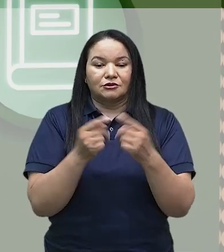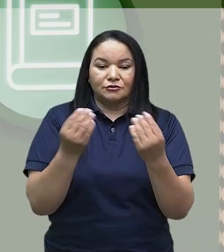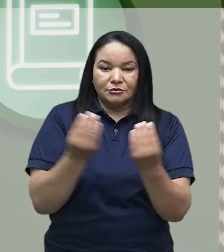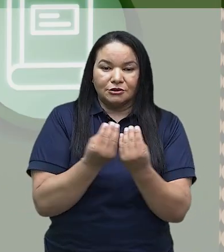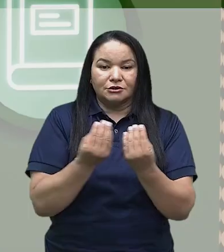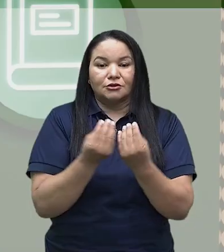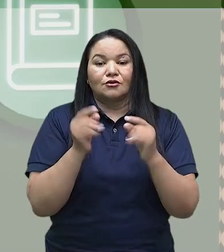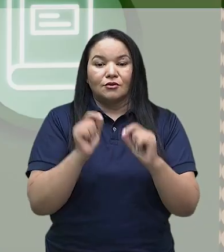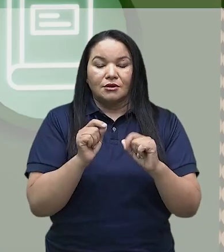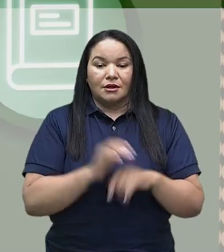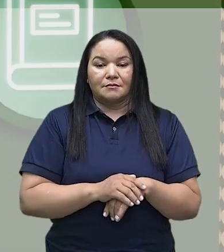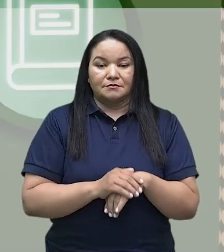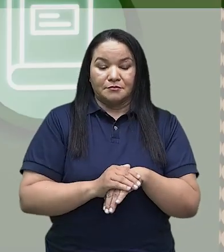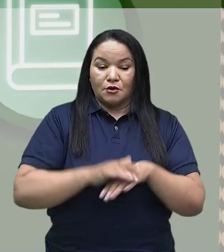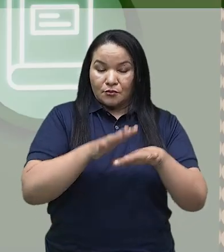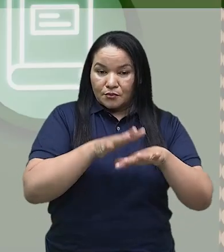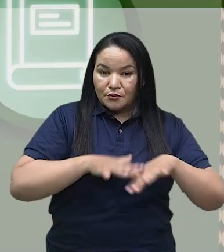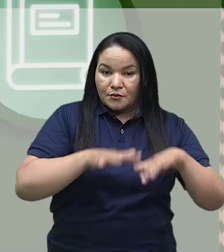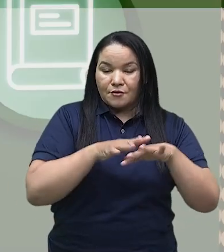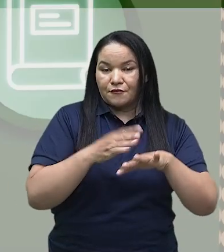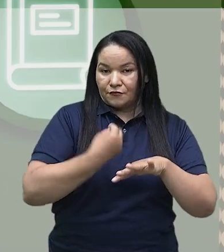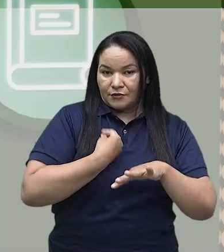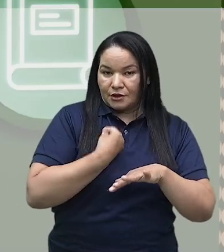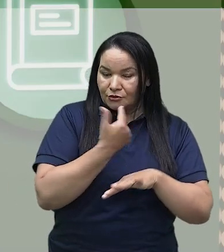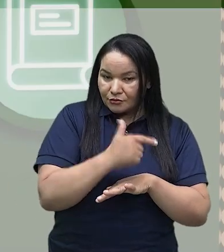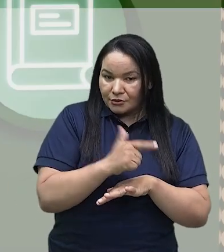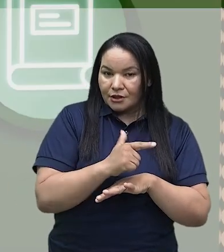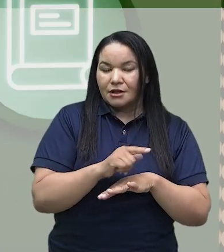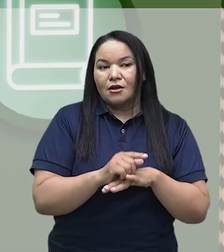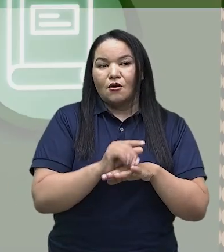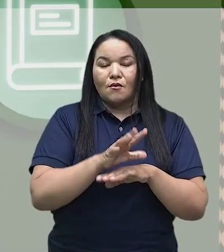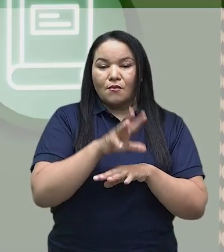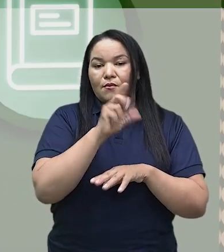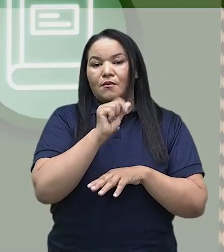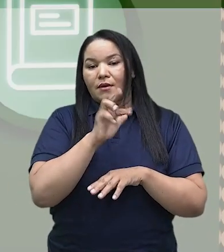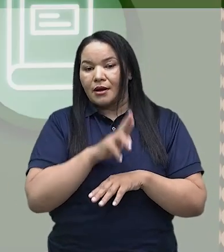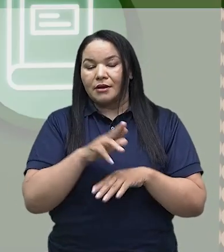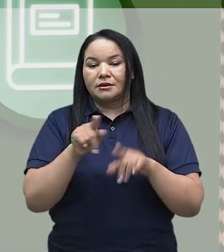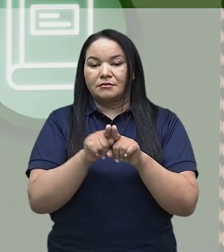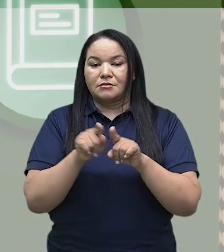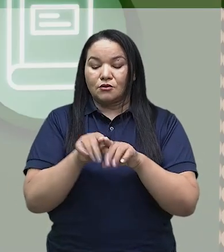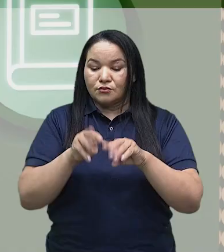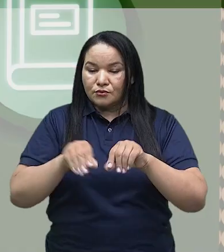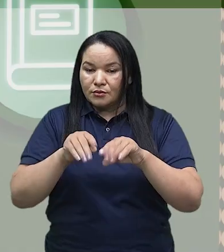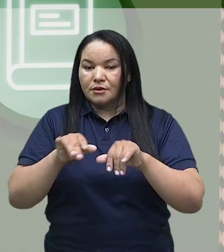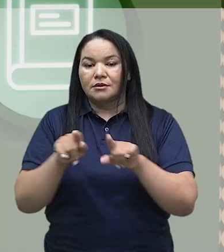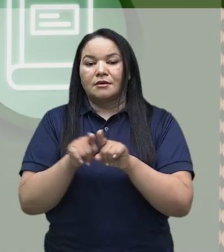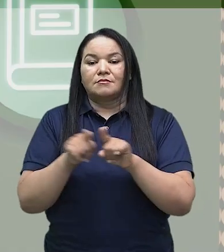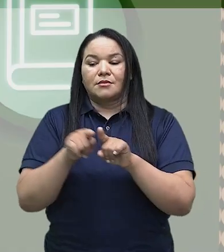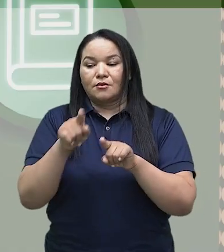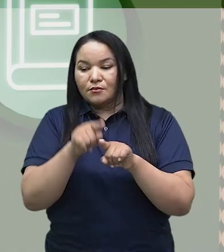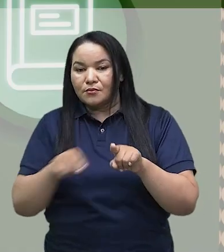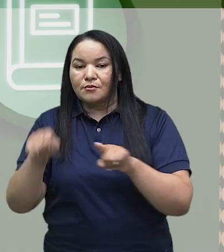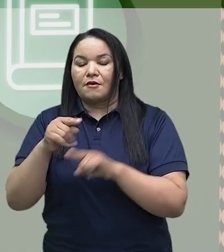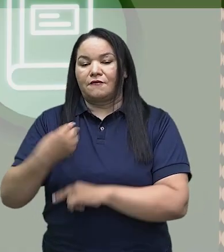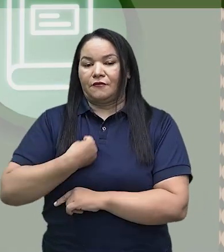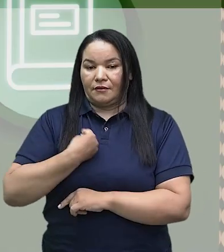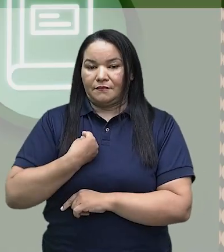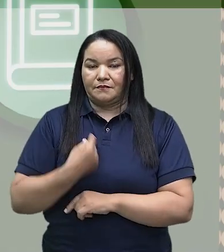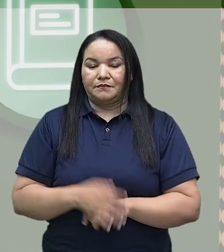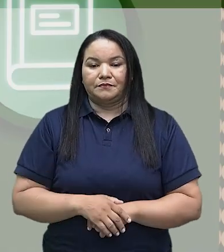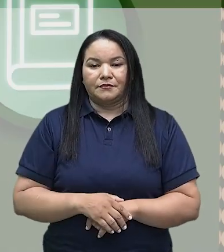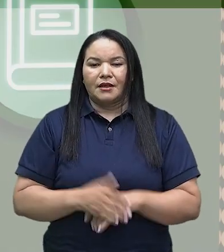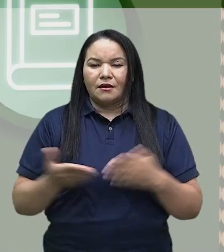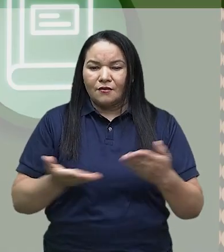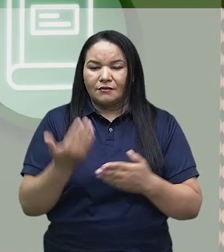meio abiótico, meio sem vida, como o ar, o solo, e passa pelos seres vivos também, certo? Para a gente